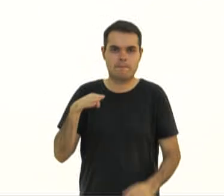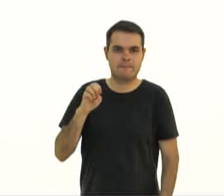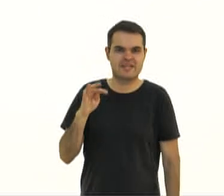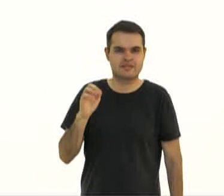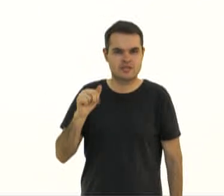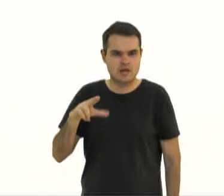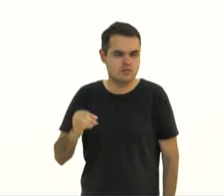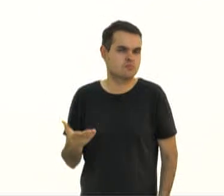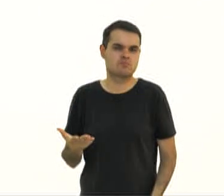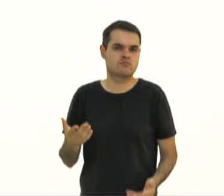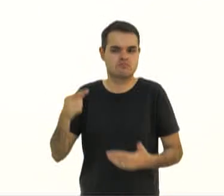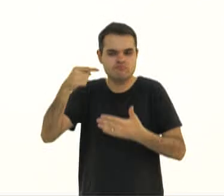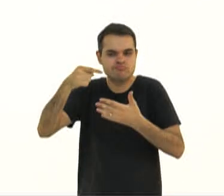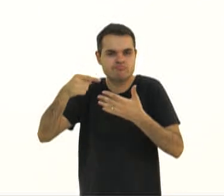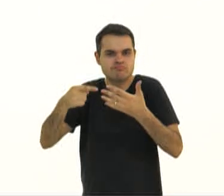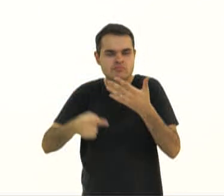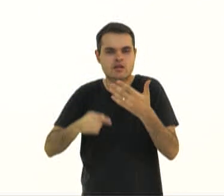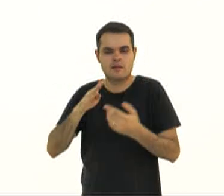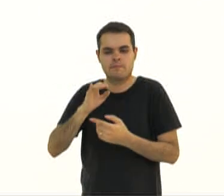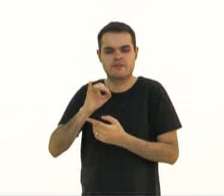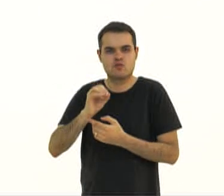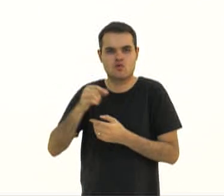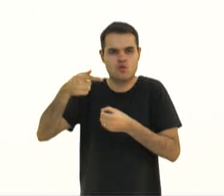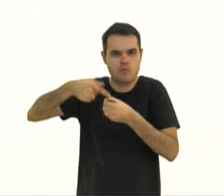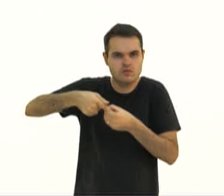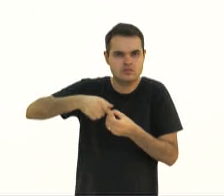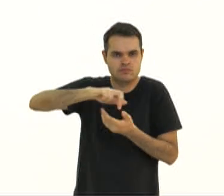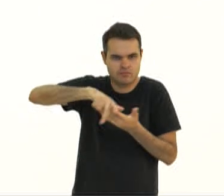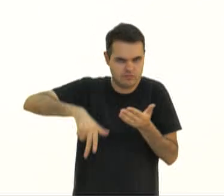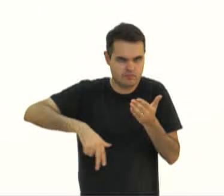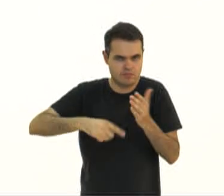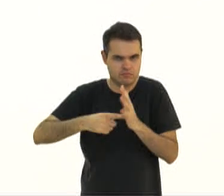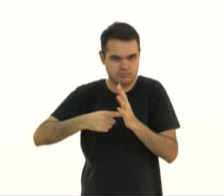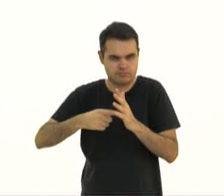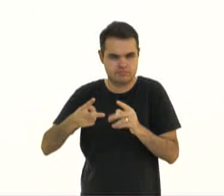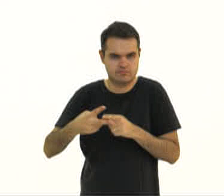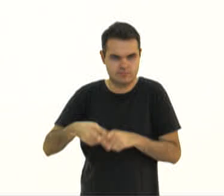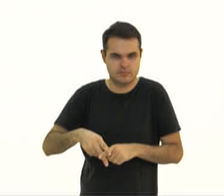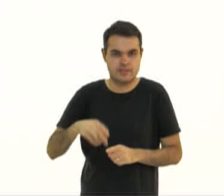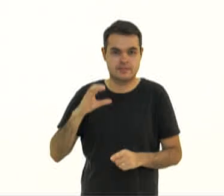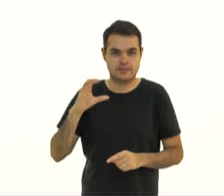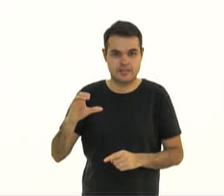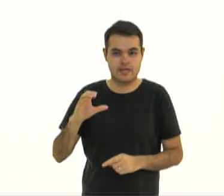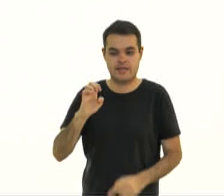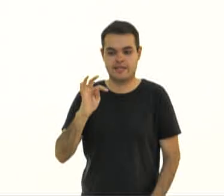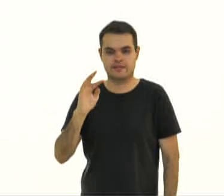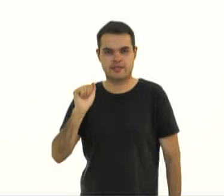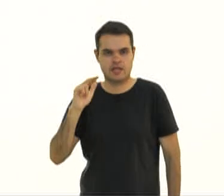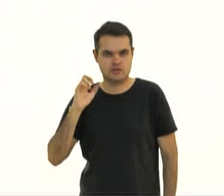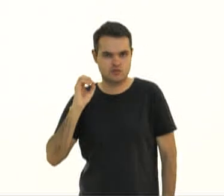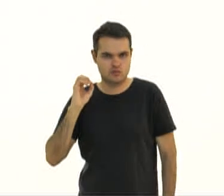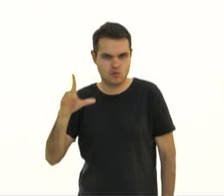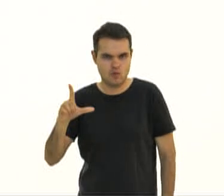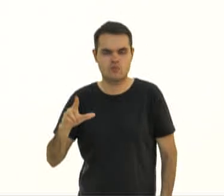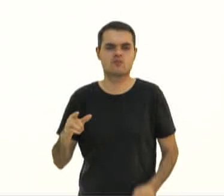famoso CH4, biocombustível utilizado em diferentes máquinas. C, etanol, que, além de ser empregado na